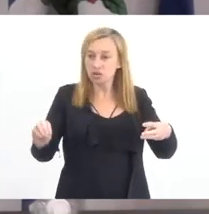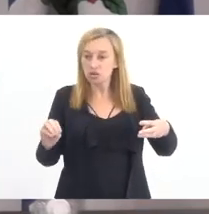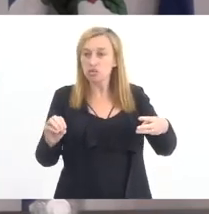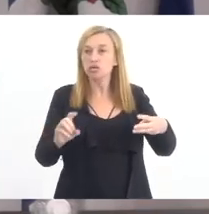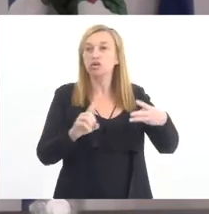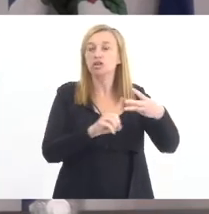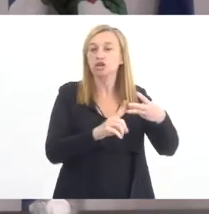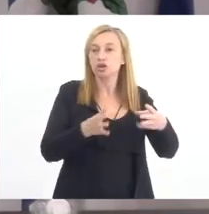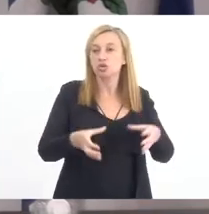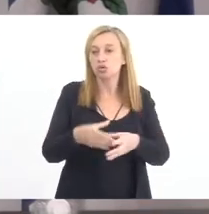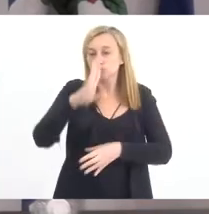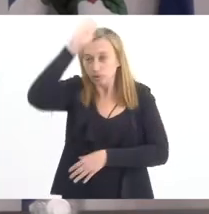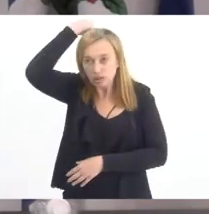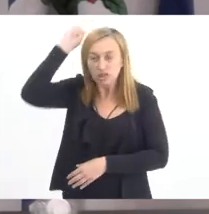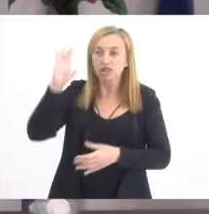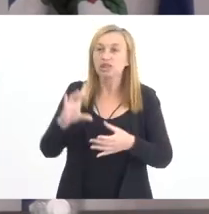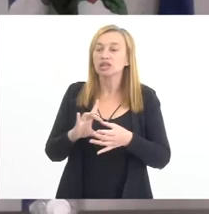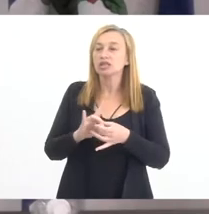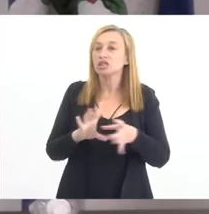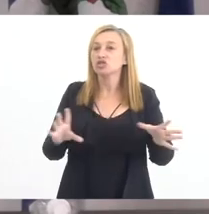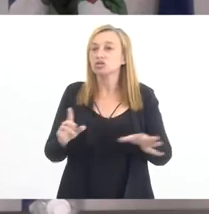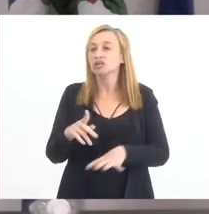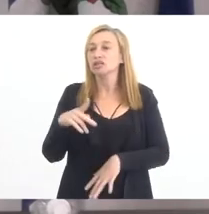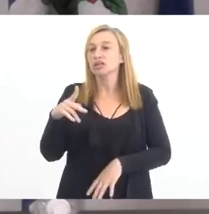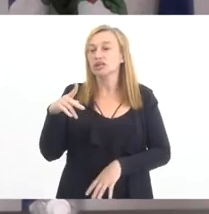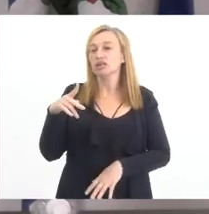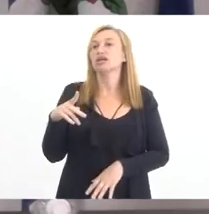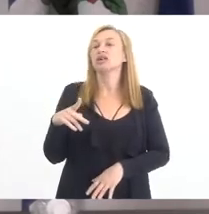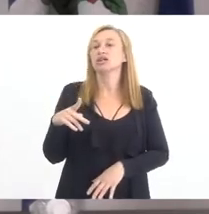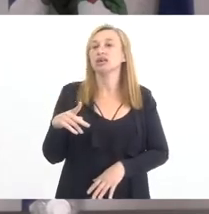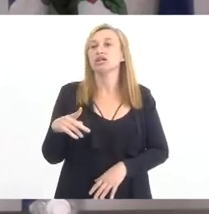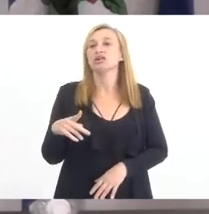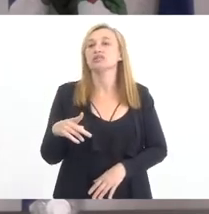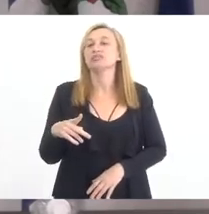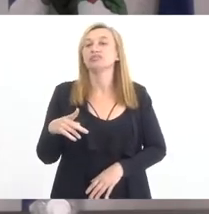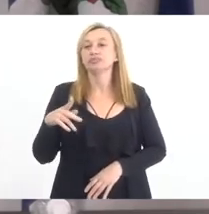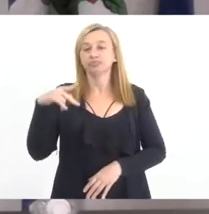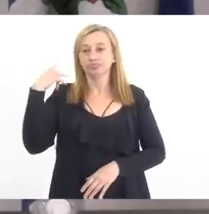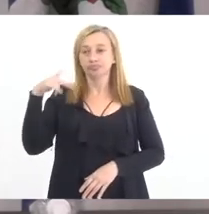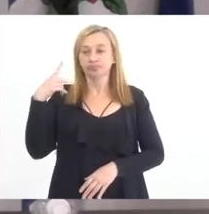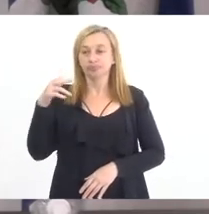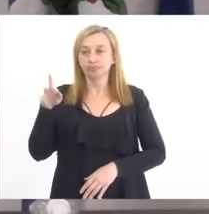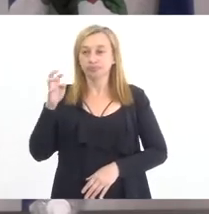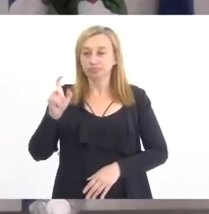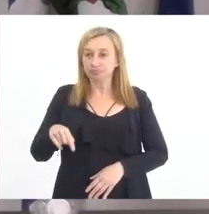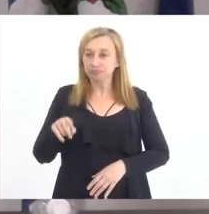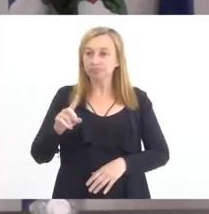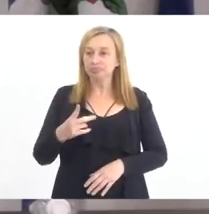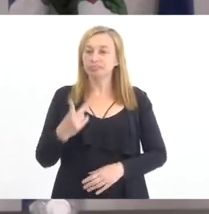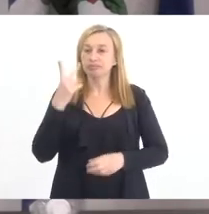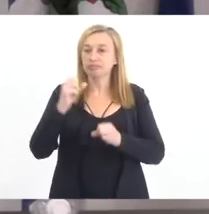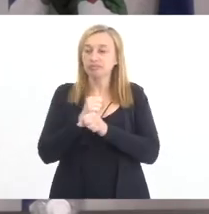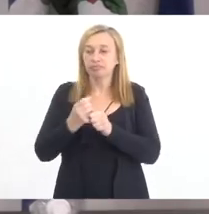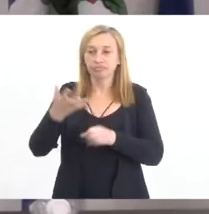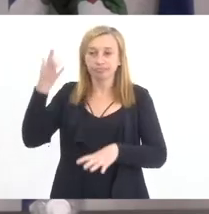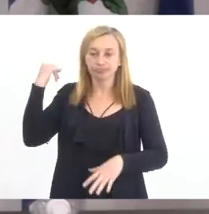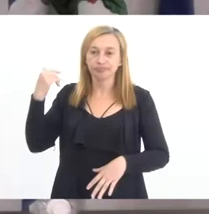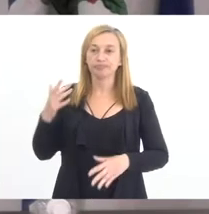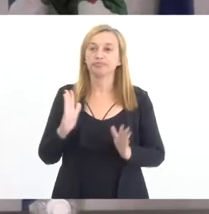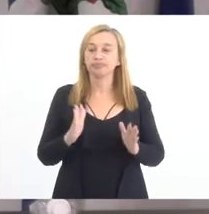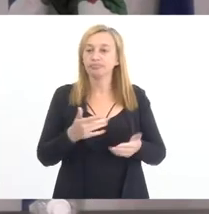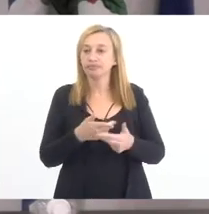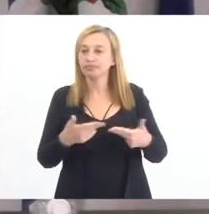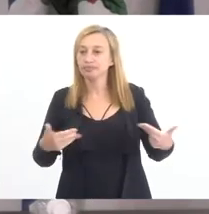mesmo vestibular há 2 anos atrás somente. Então, a grande maioria dos alunos da UESO hoje, que ingressaram pelo